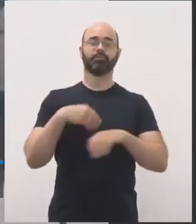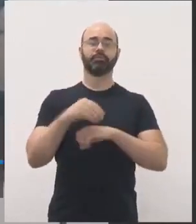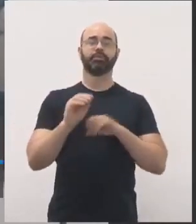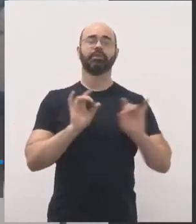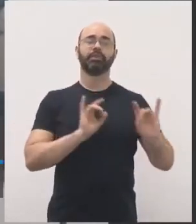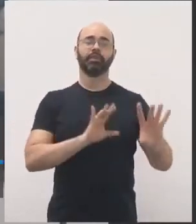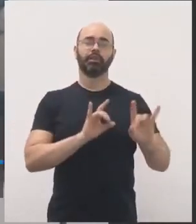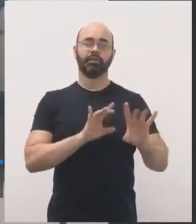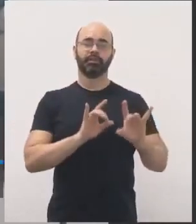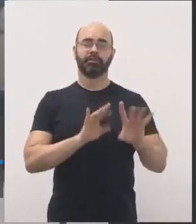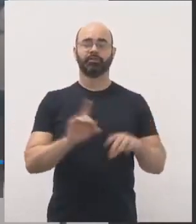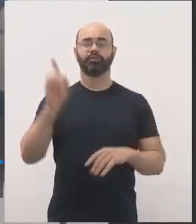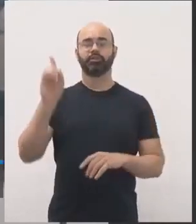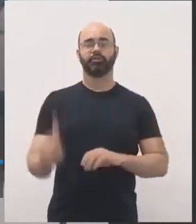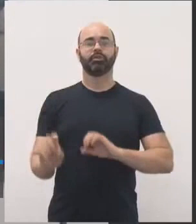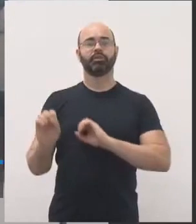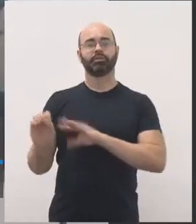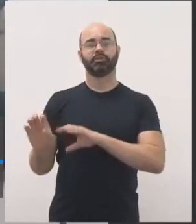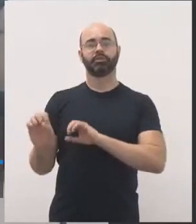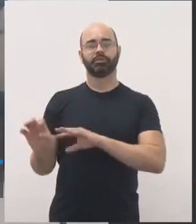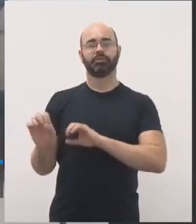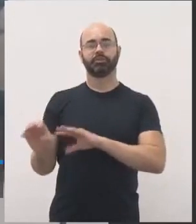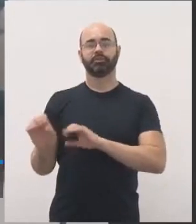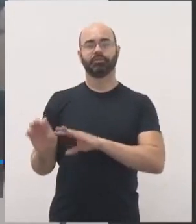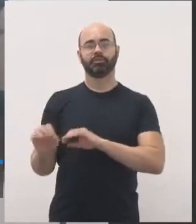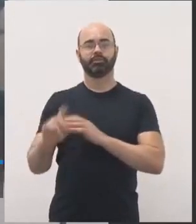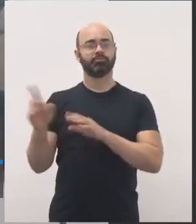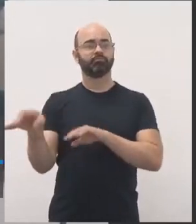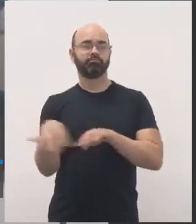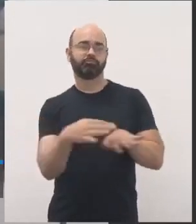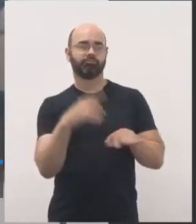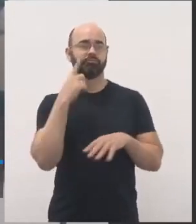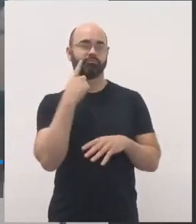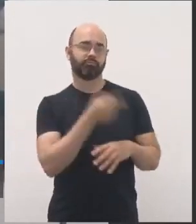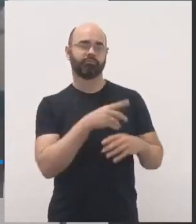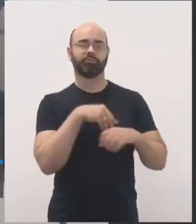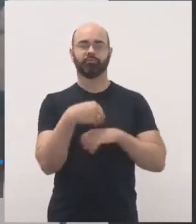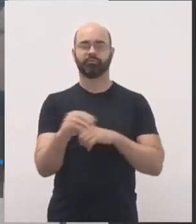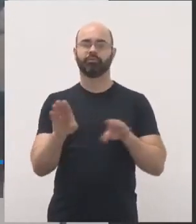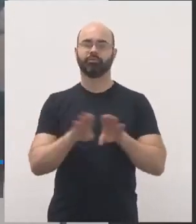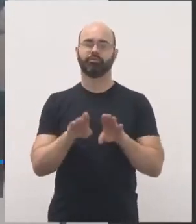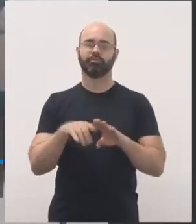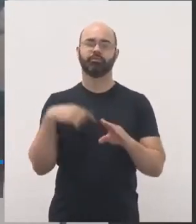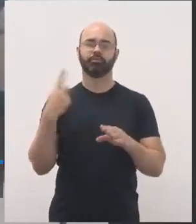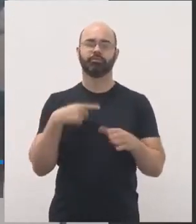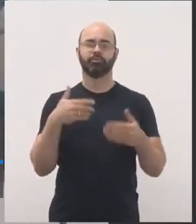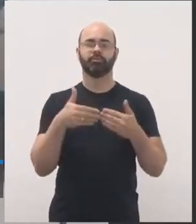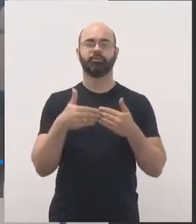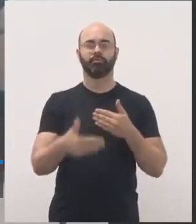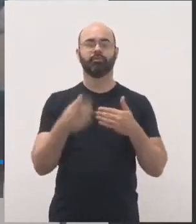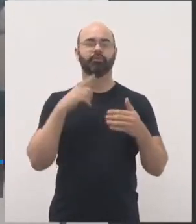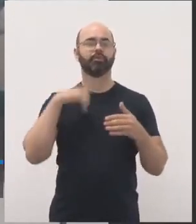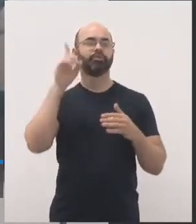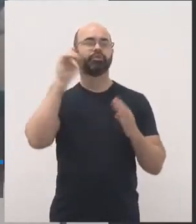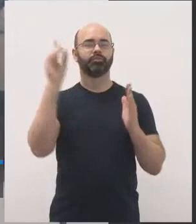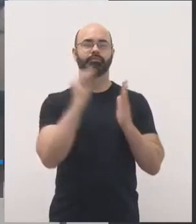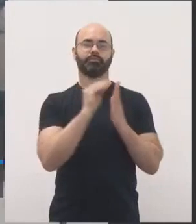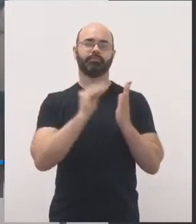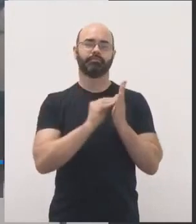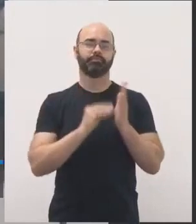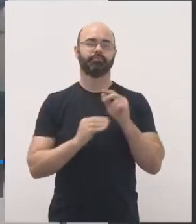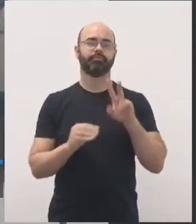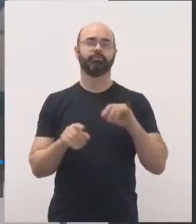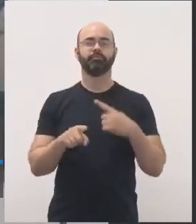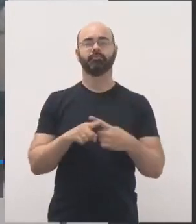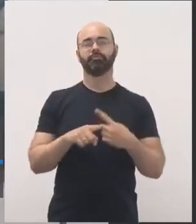as diretorias de ensino, e a gente vai ter esse cronograma que eu vou apresentar aqui, que inclusive a Alcione já citou algumas datas, porque vai